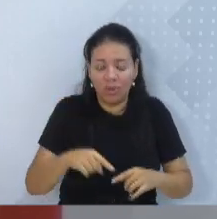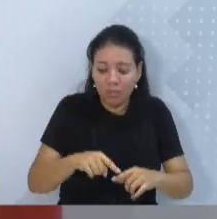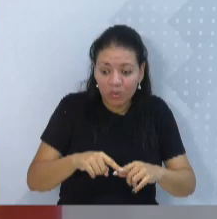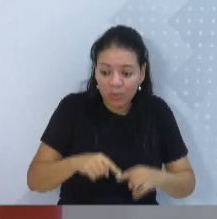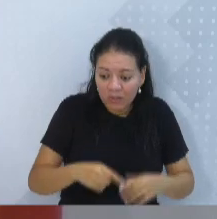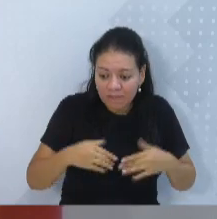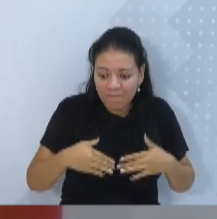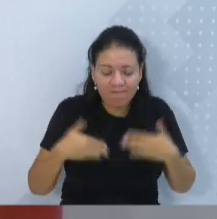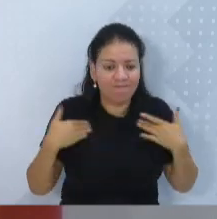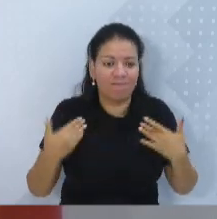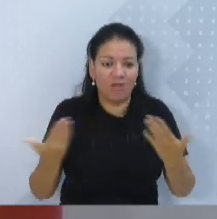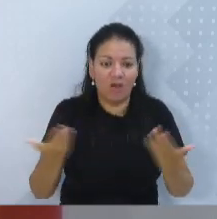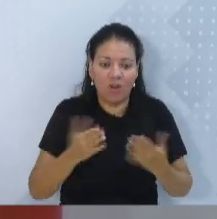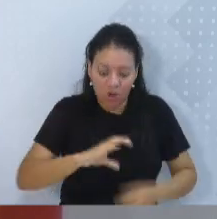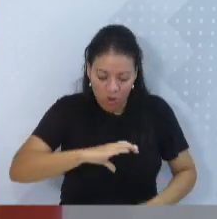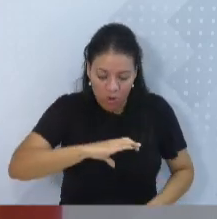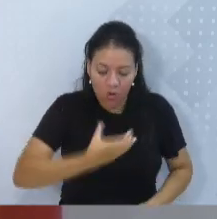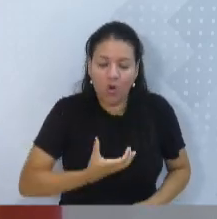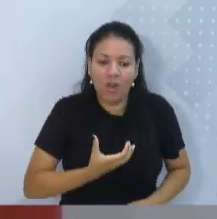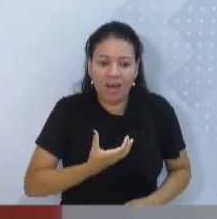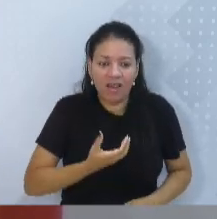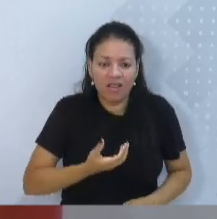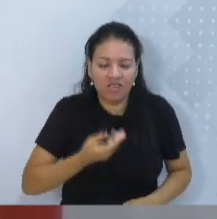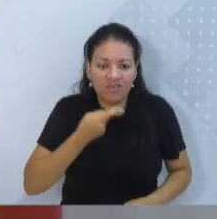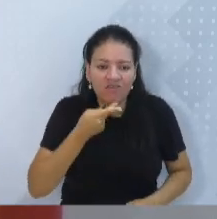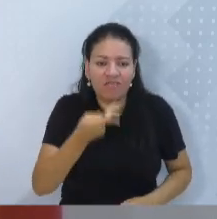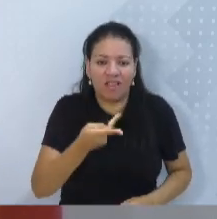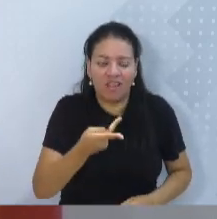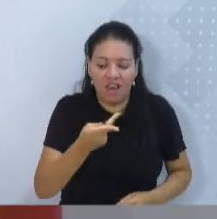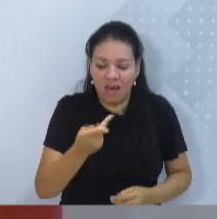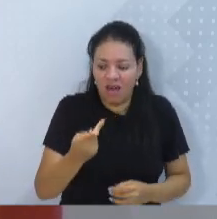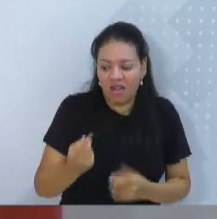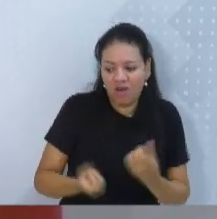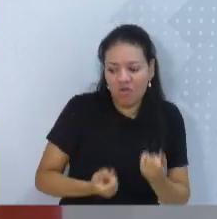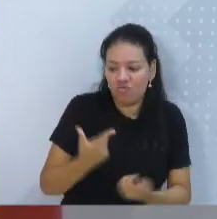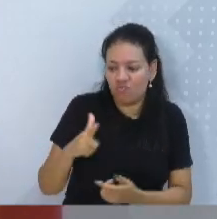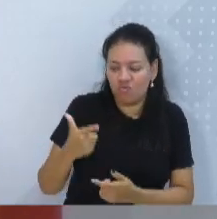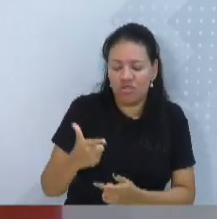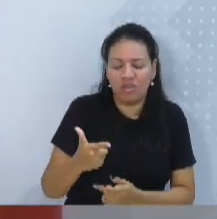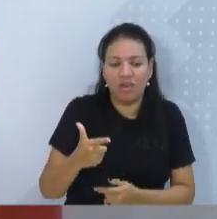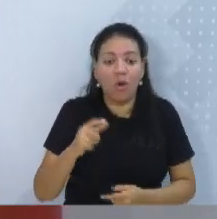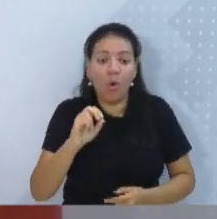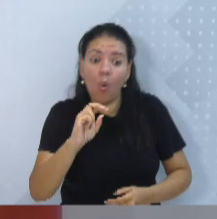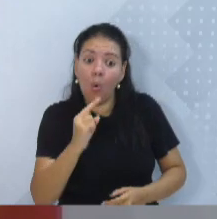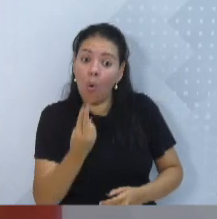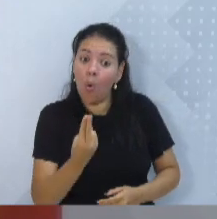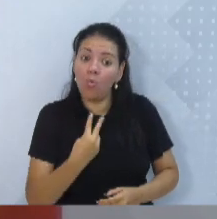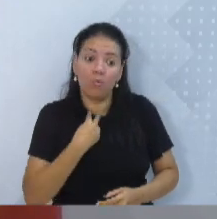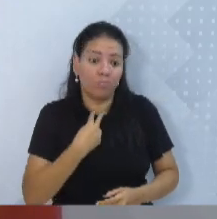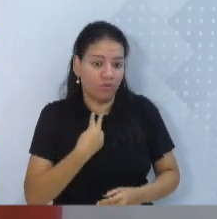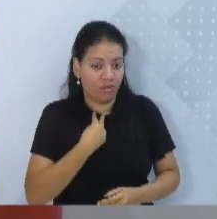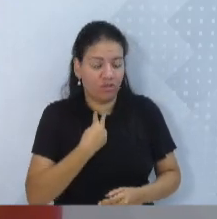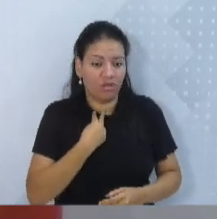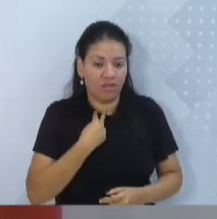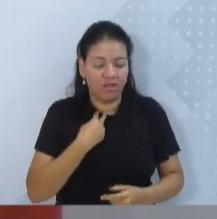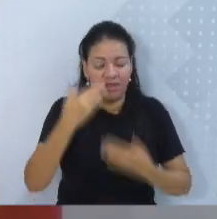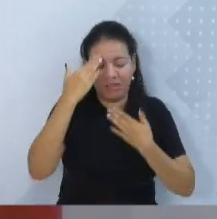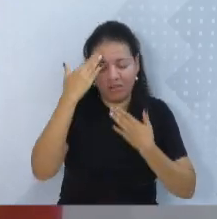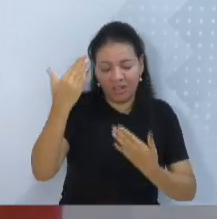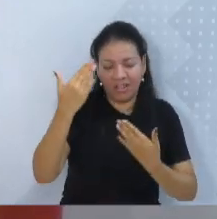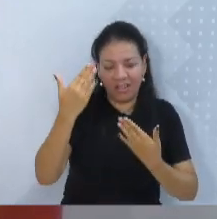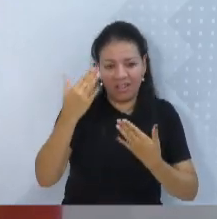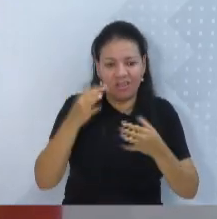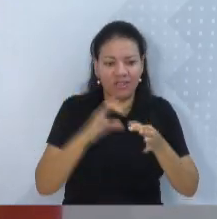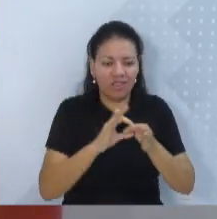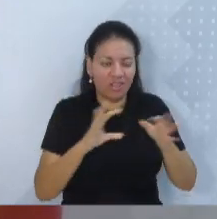sempre teve a coragem de falar o que muitos não tinham ou não podiam E é isso que é importante então agradeço e deixo o restante do tempo